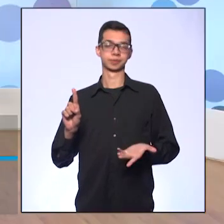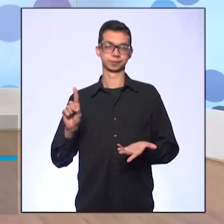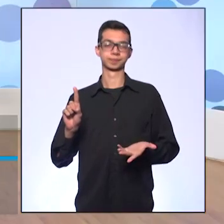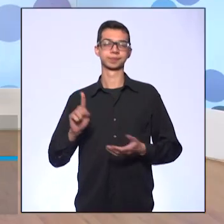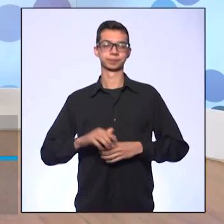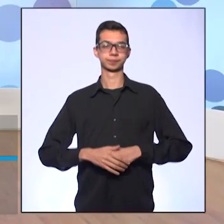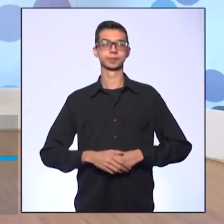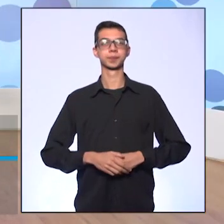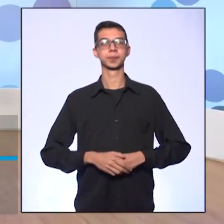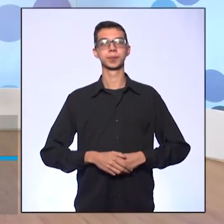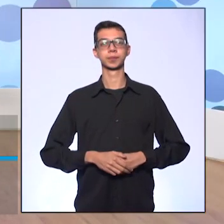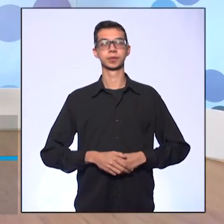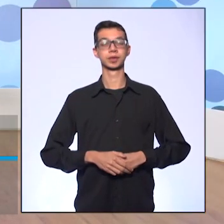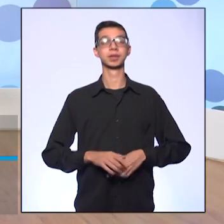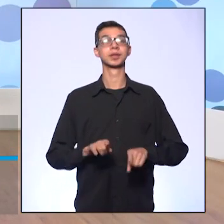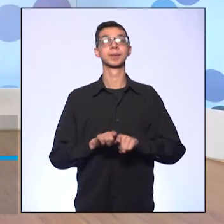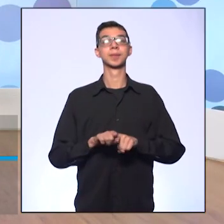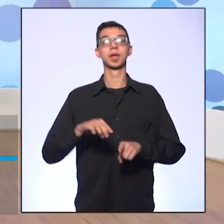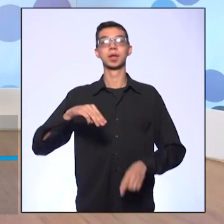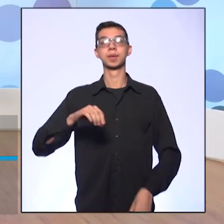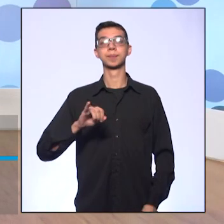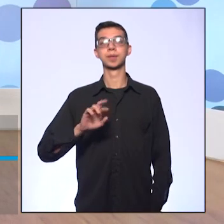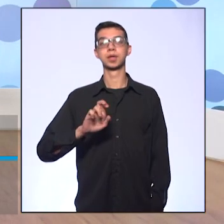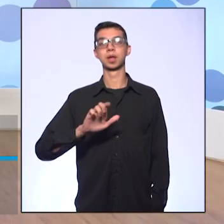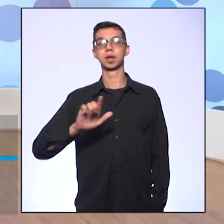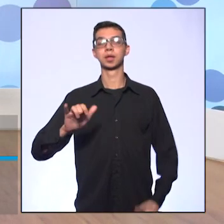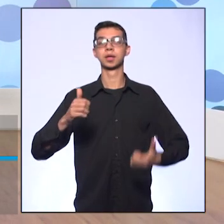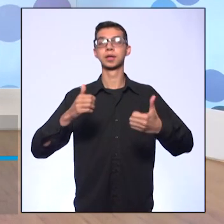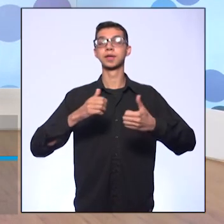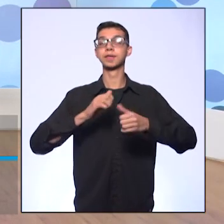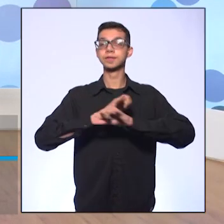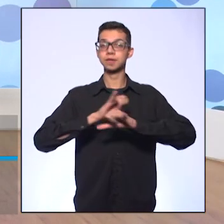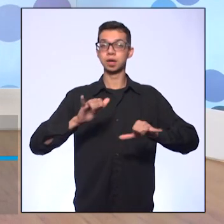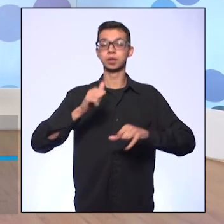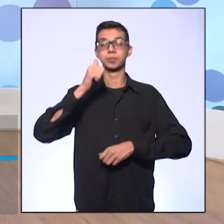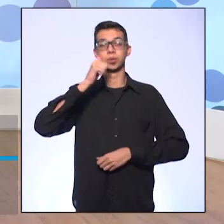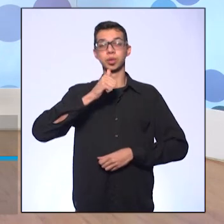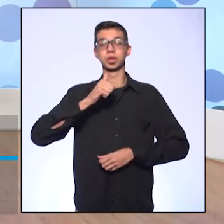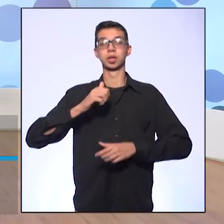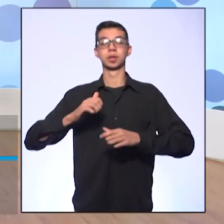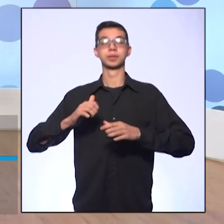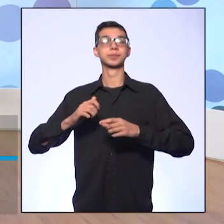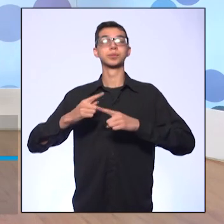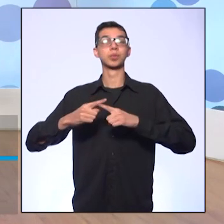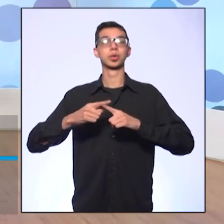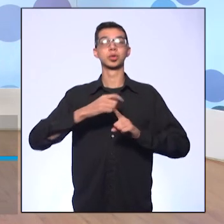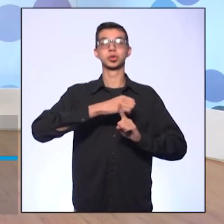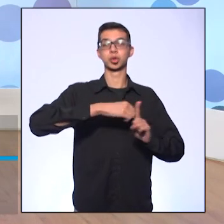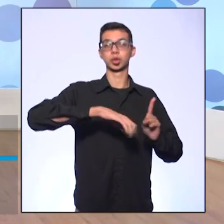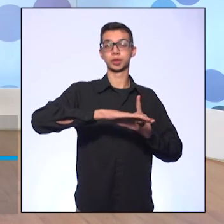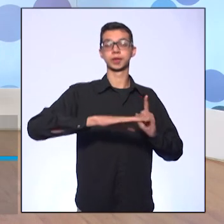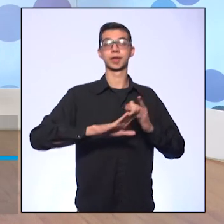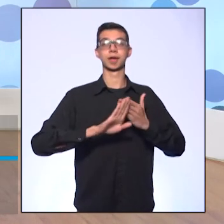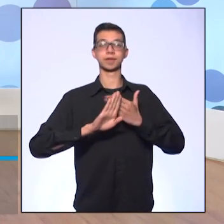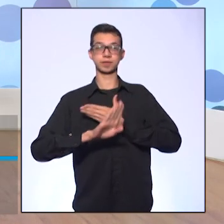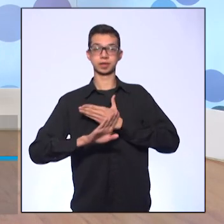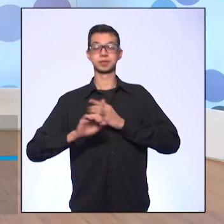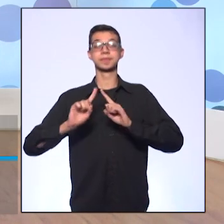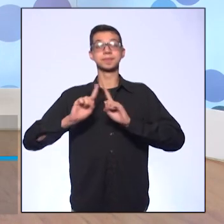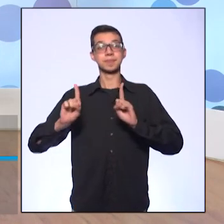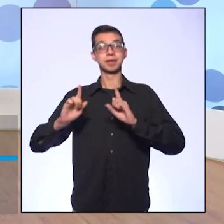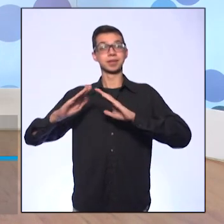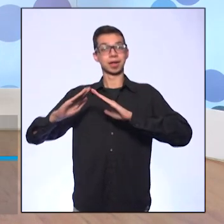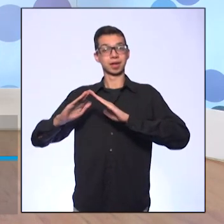também, lutar. desculpa, professor. Claro, A por favor. Mirelle, ela fala assim, porque tem mulheres que estão em isolamento social com seus agressores.